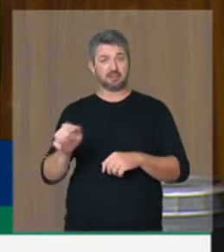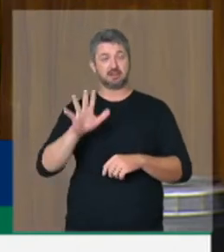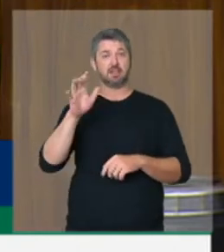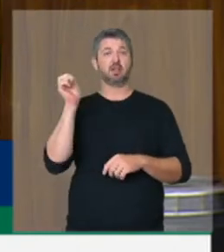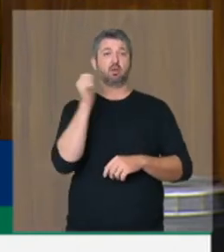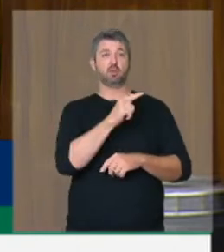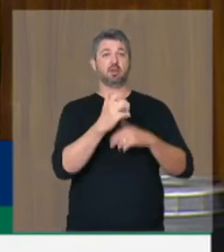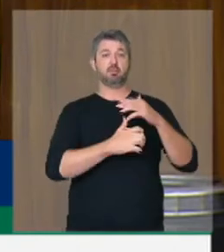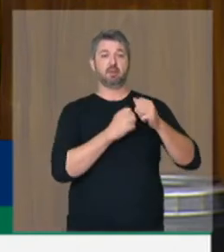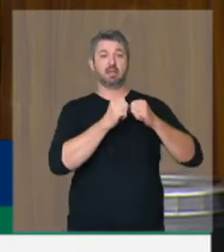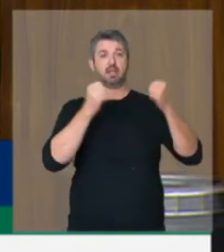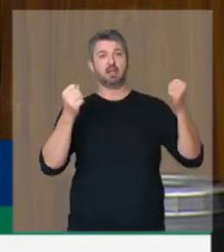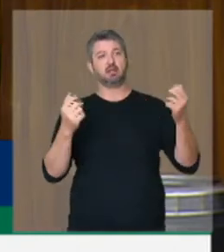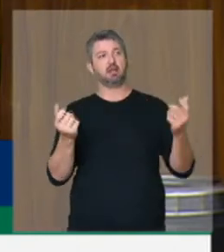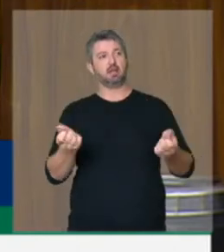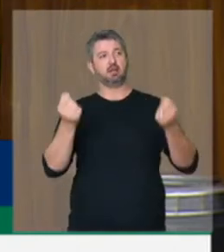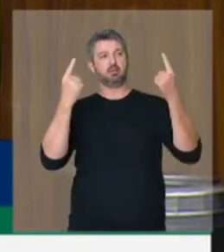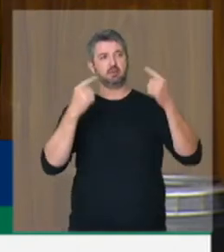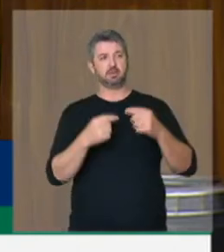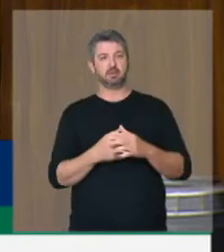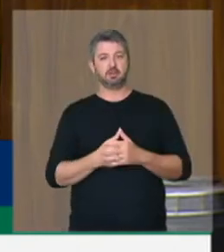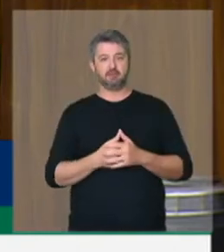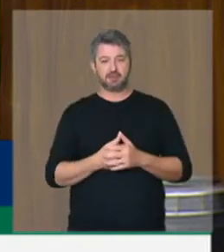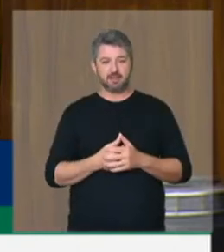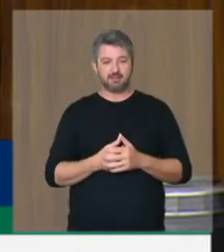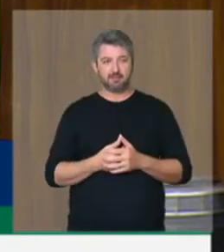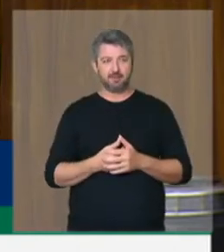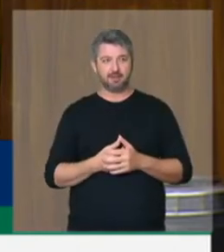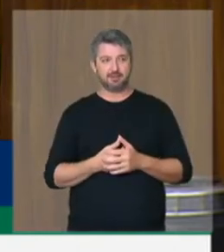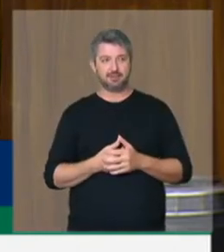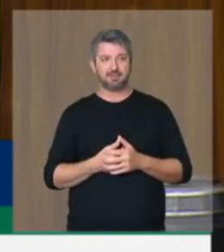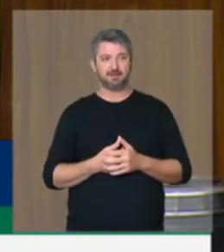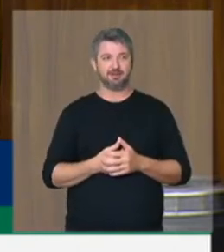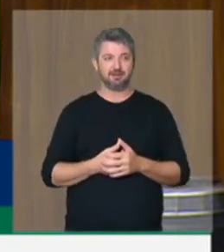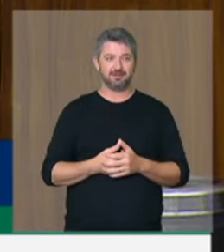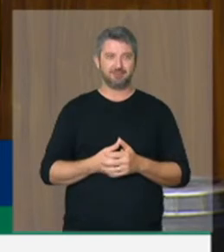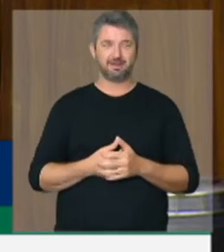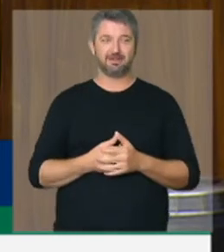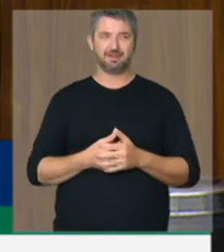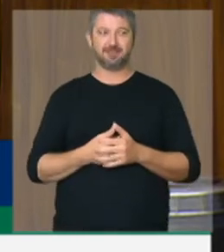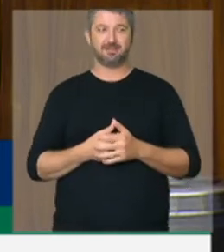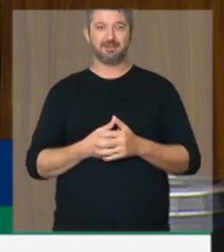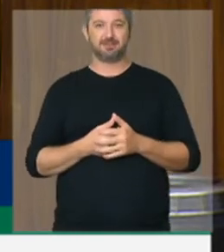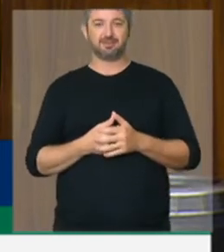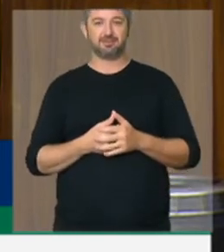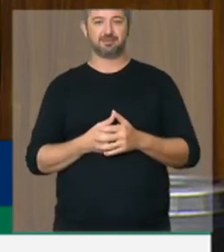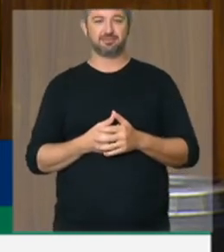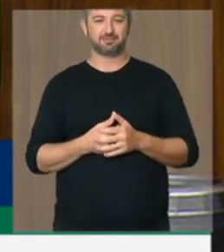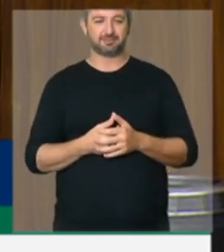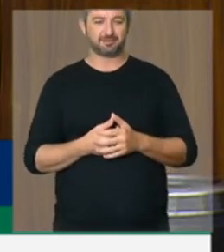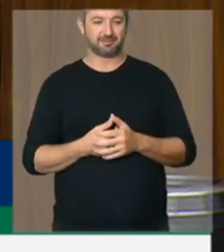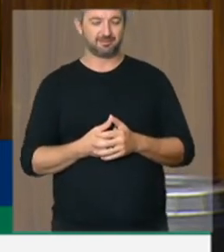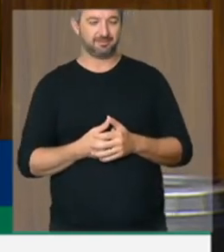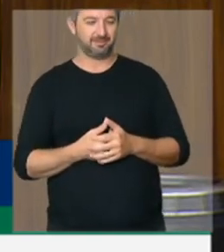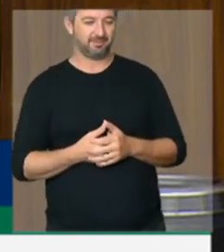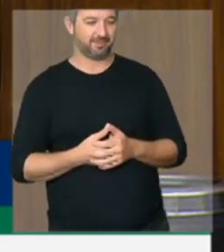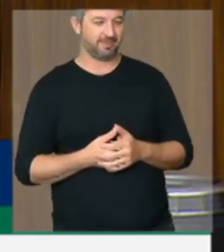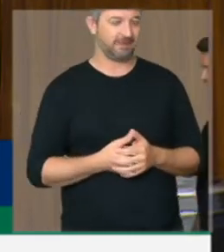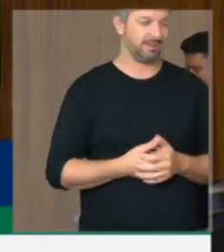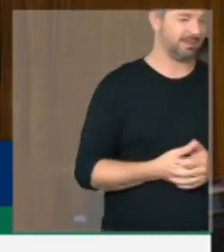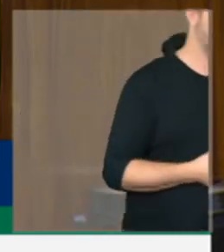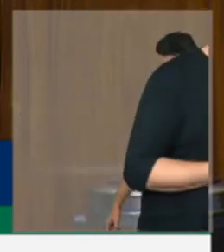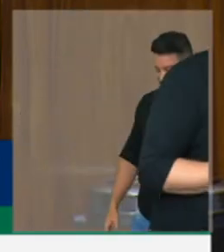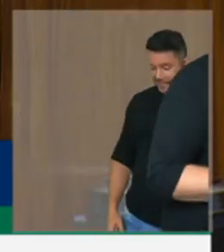empresas. É um verdadeiro absurdo que precisa ser corrigido. E momento melhor não há. Momento de apoiar quem gera emprego